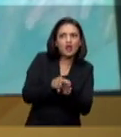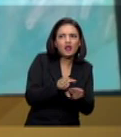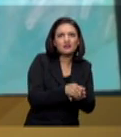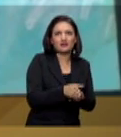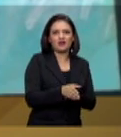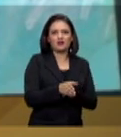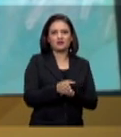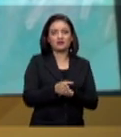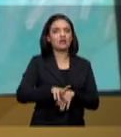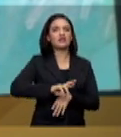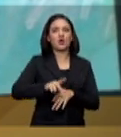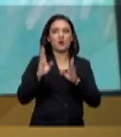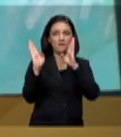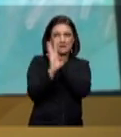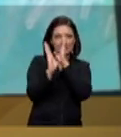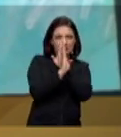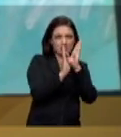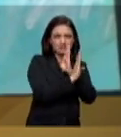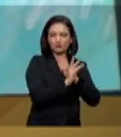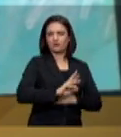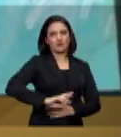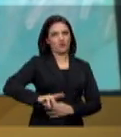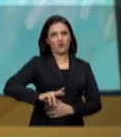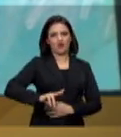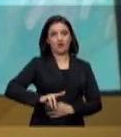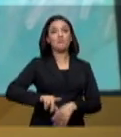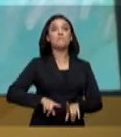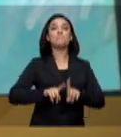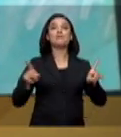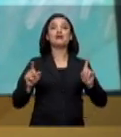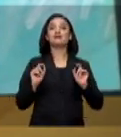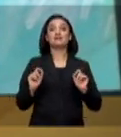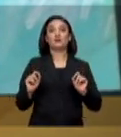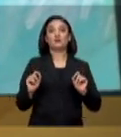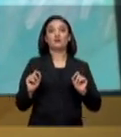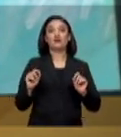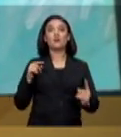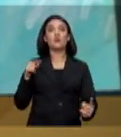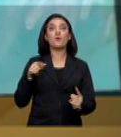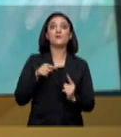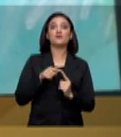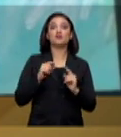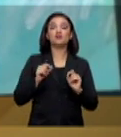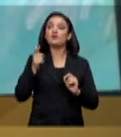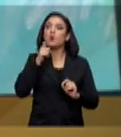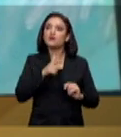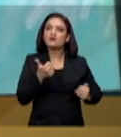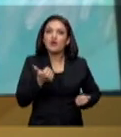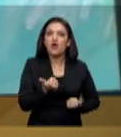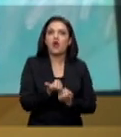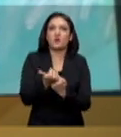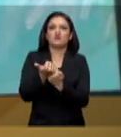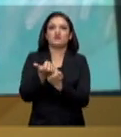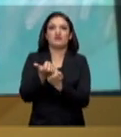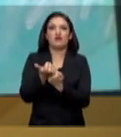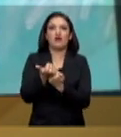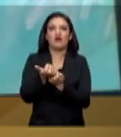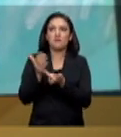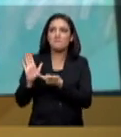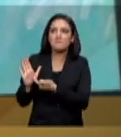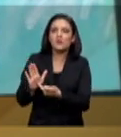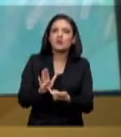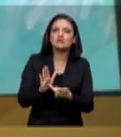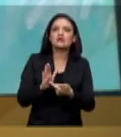um papel de perseguição, como alguns acreditam, mas é um papel mais longe ainda, de poder auxiliar e apontar os